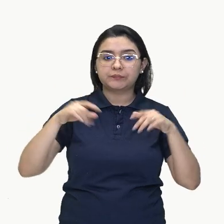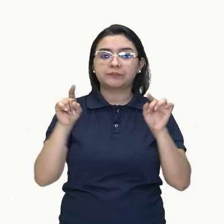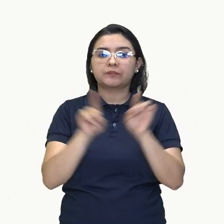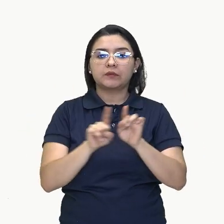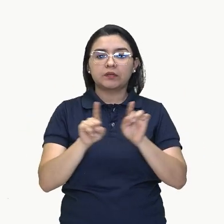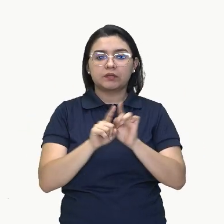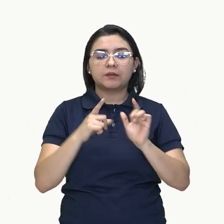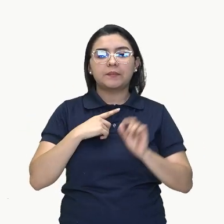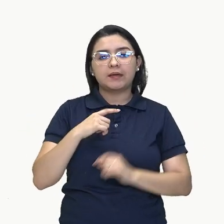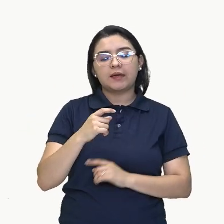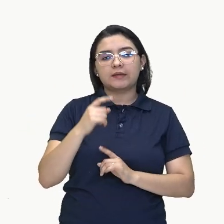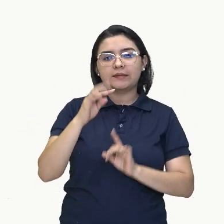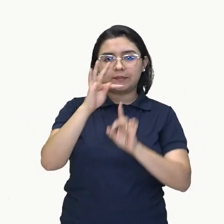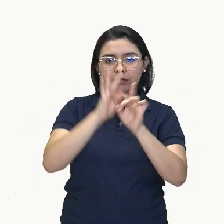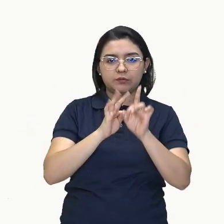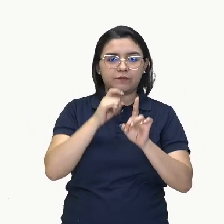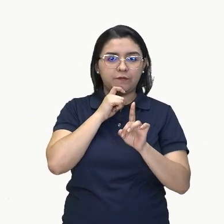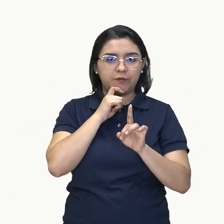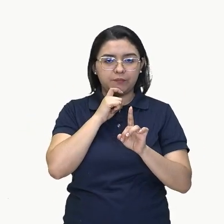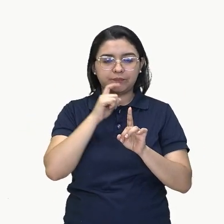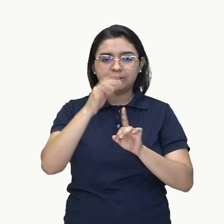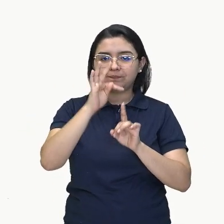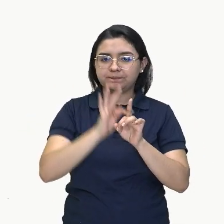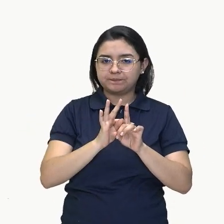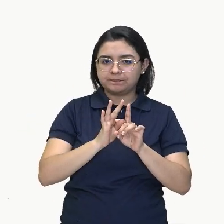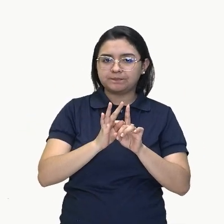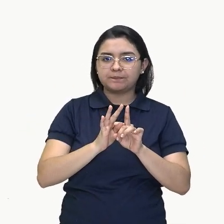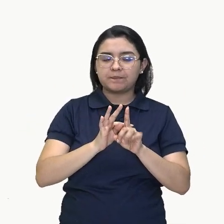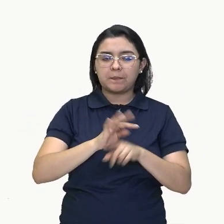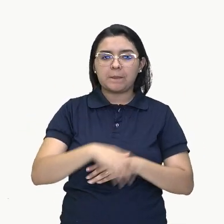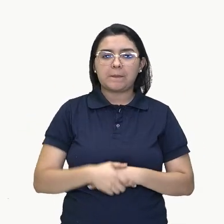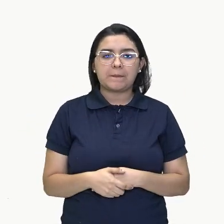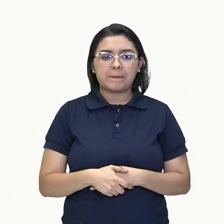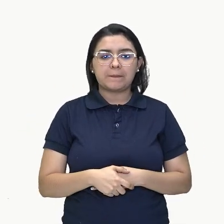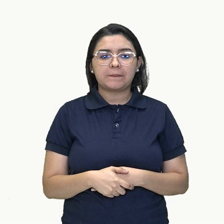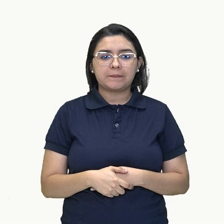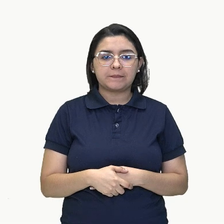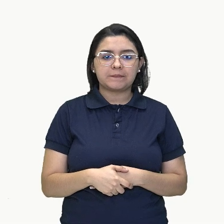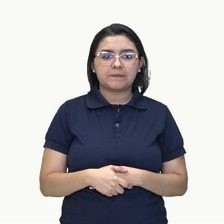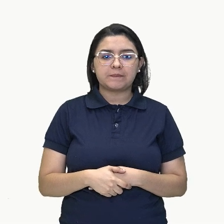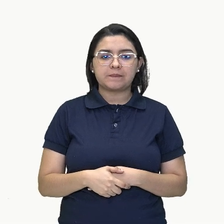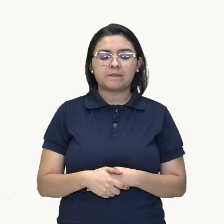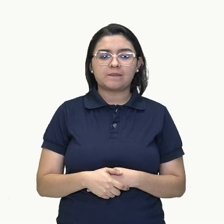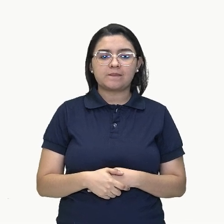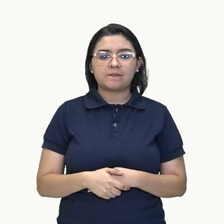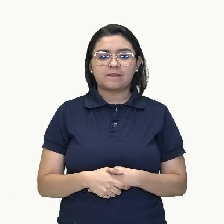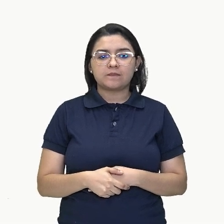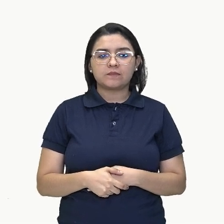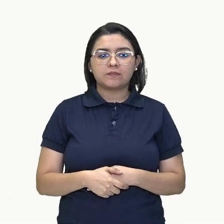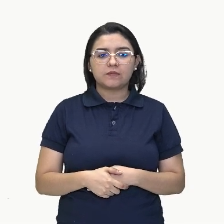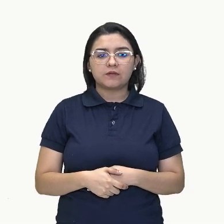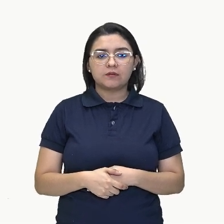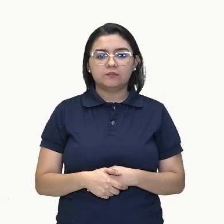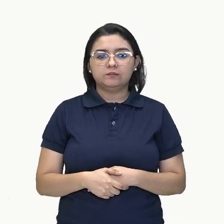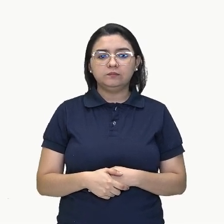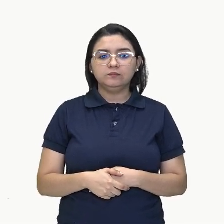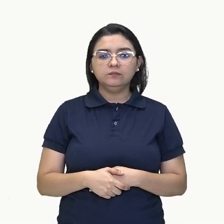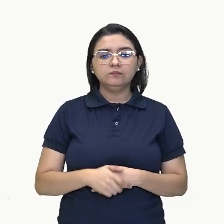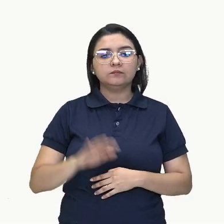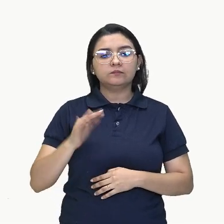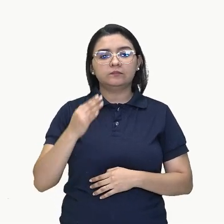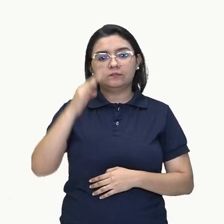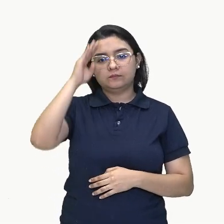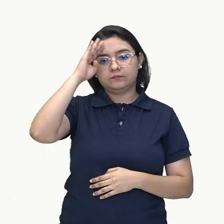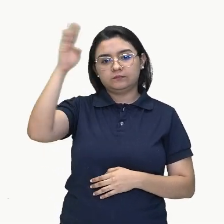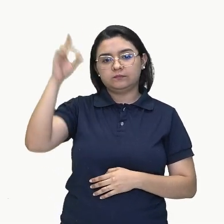também a diminuição da temperatura, ou seja, queda da temperatura, vai ficar mais frio, né? Isso ocorre principalmente